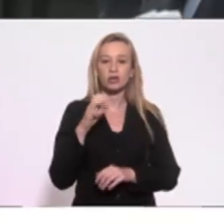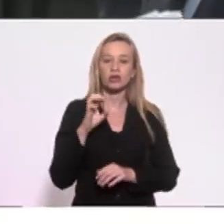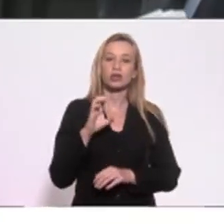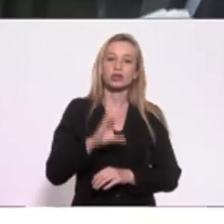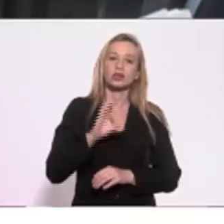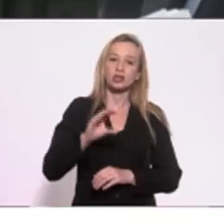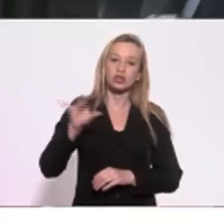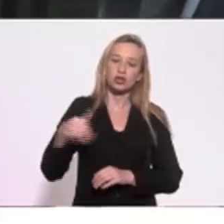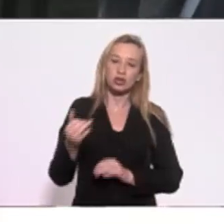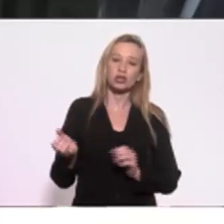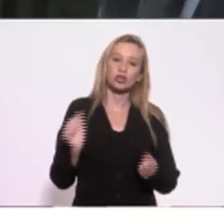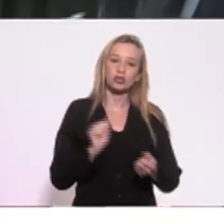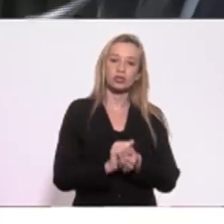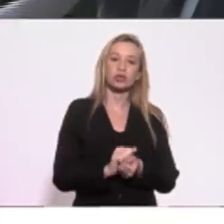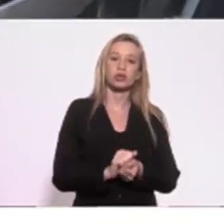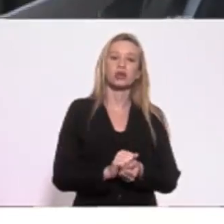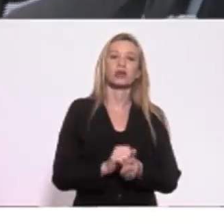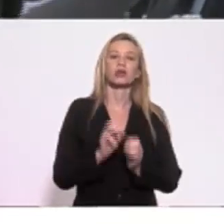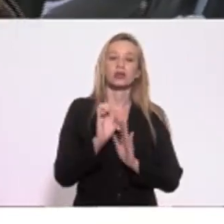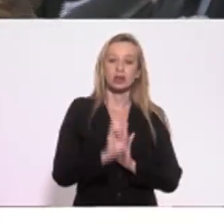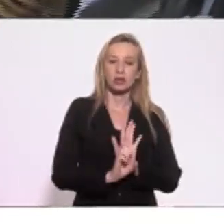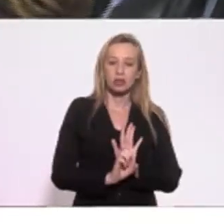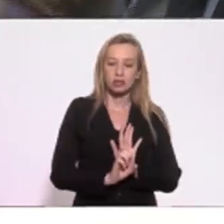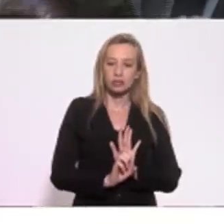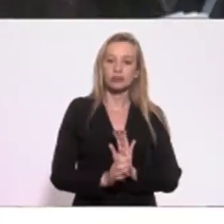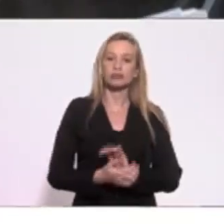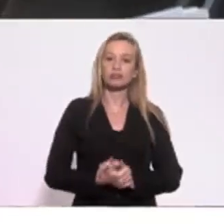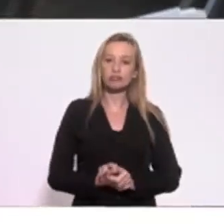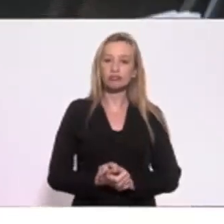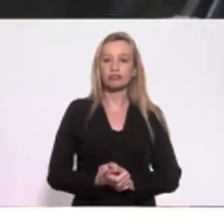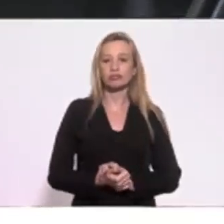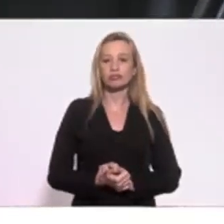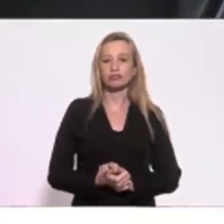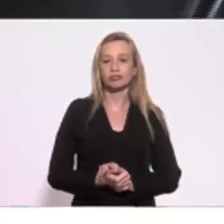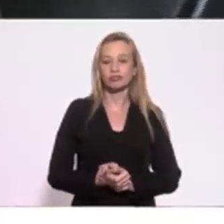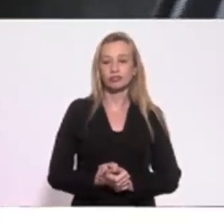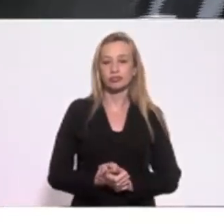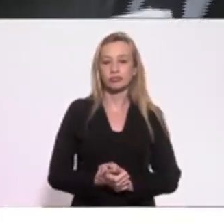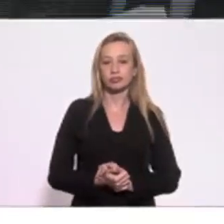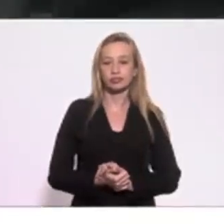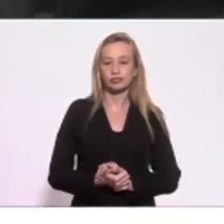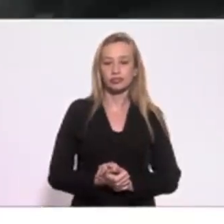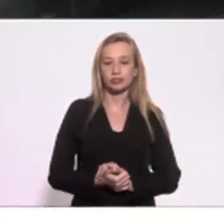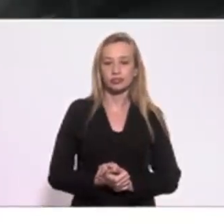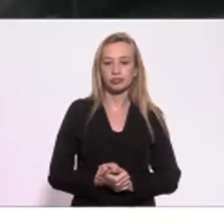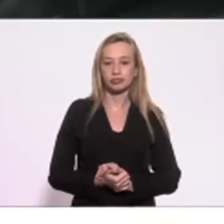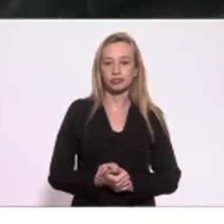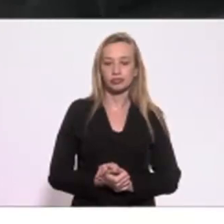incorporar as emendas, já ia dar o parecer incorporando as emendas.